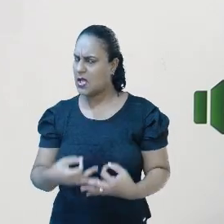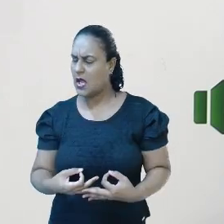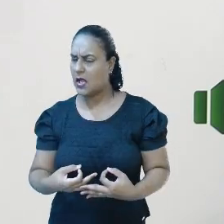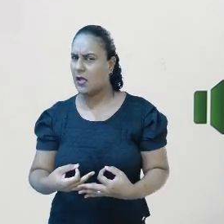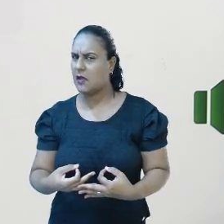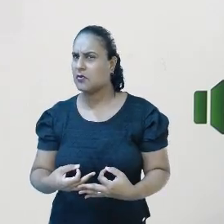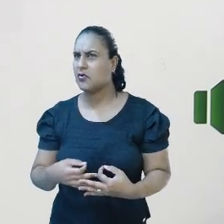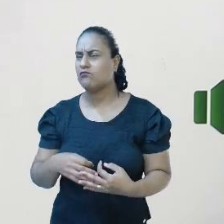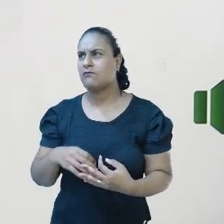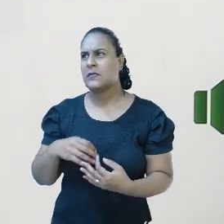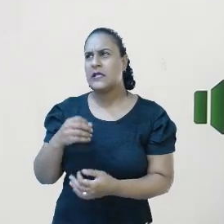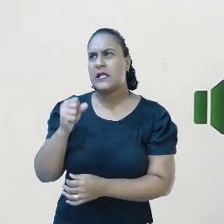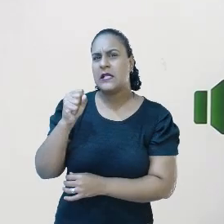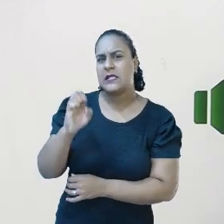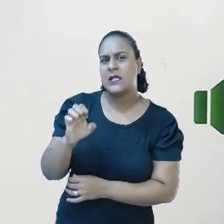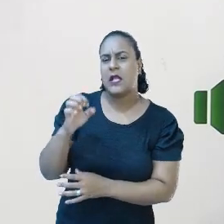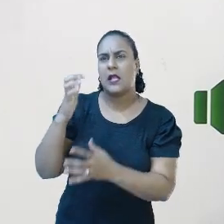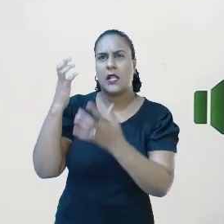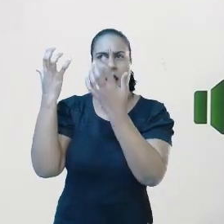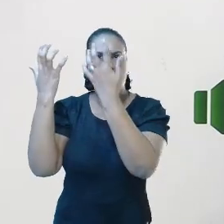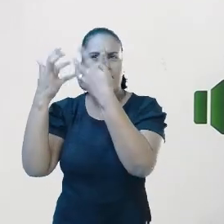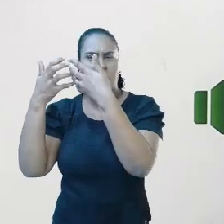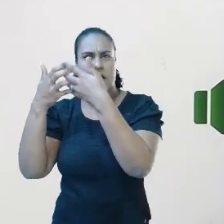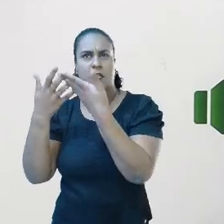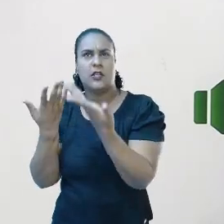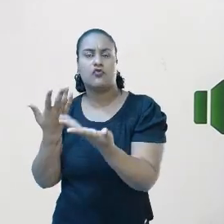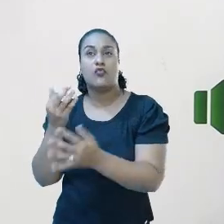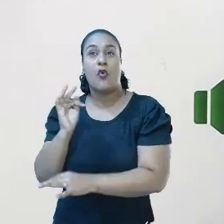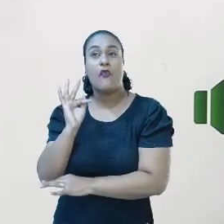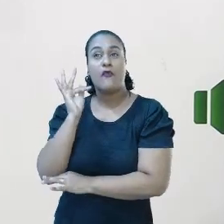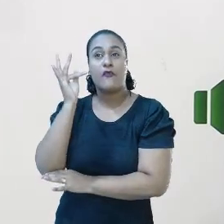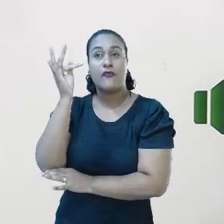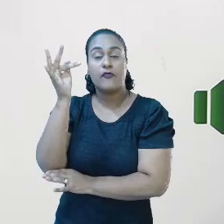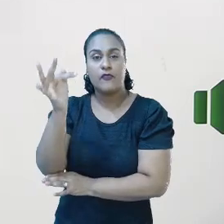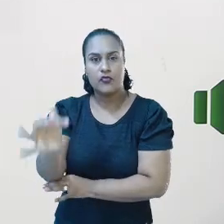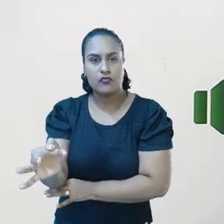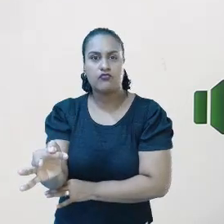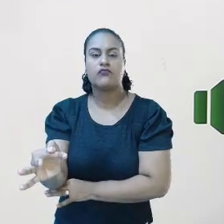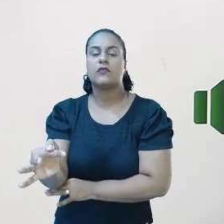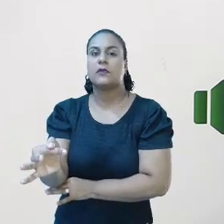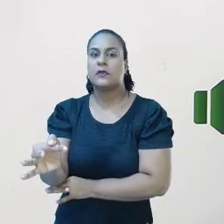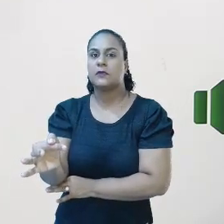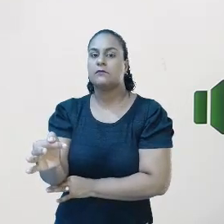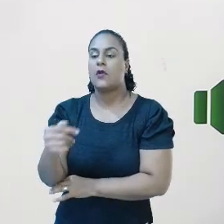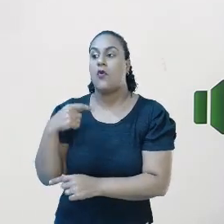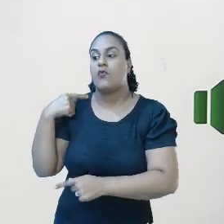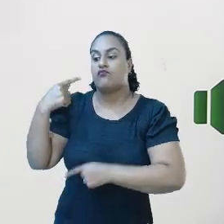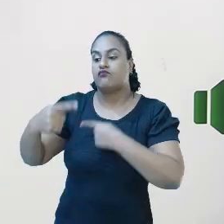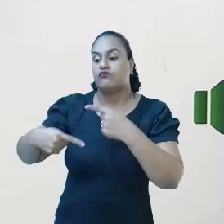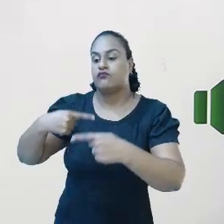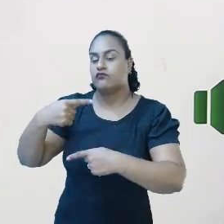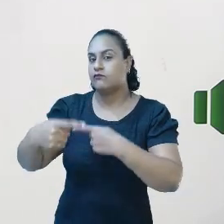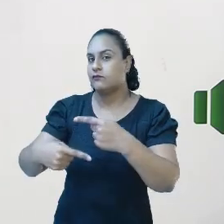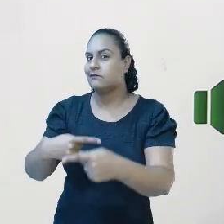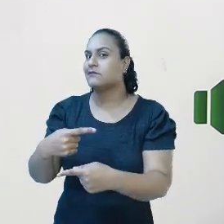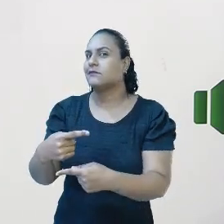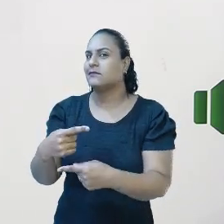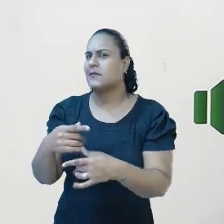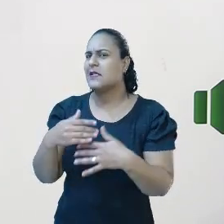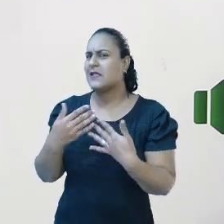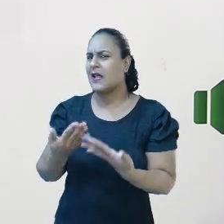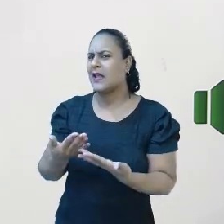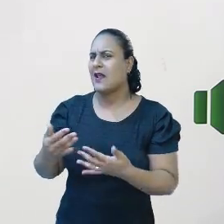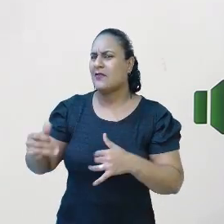nós estamos pensando nas futuras gerações? E as futuras gerações, será que elas irão sofrer com a falta